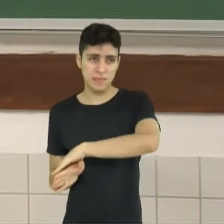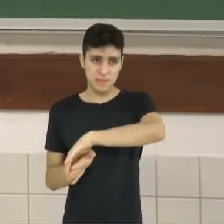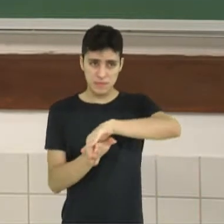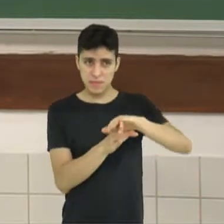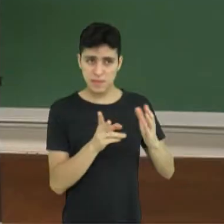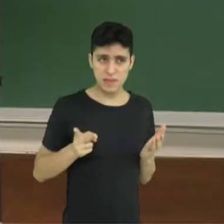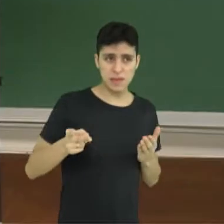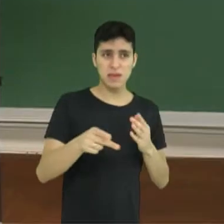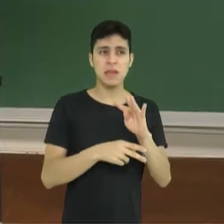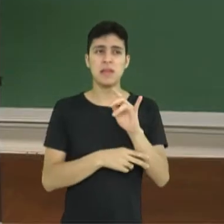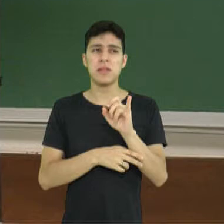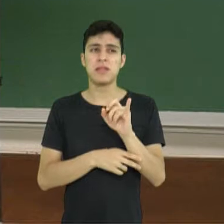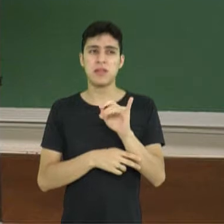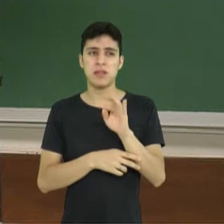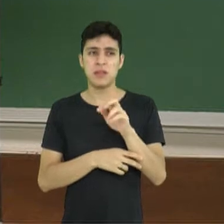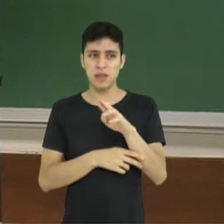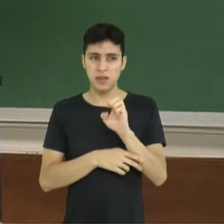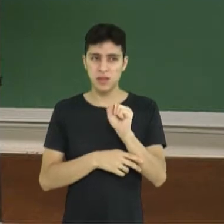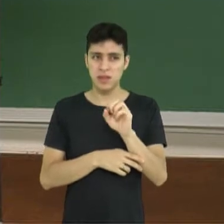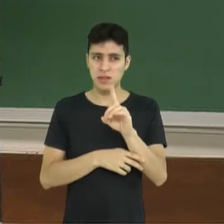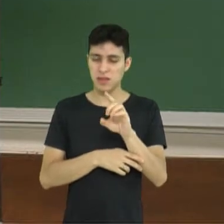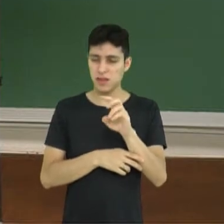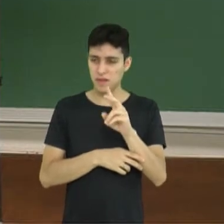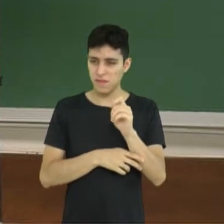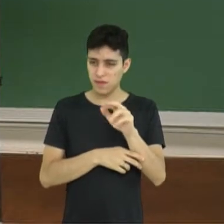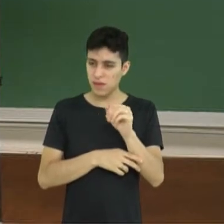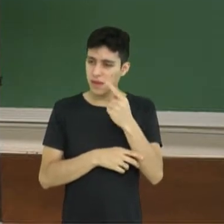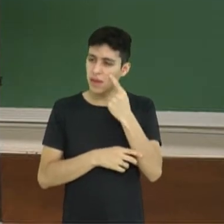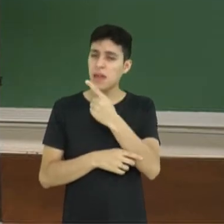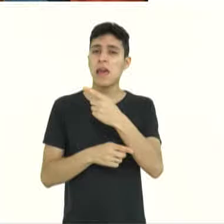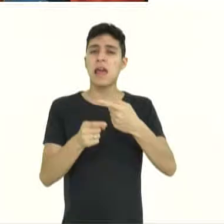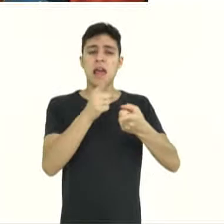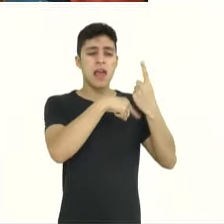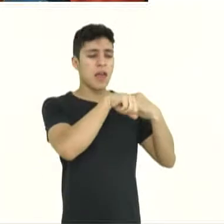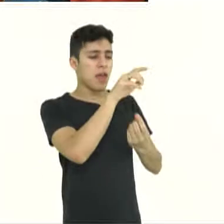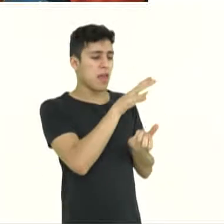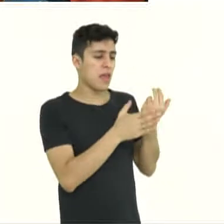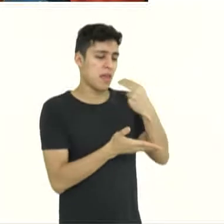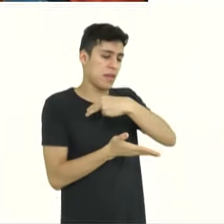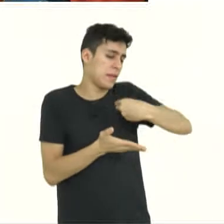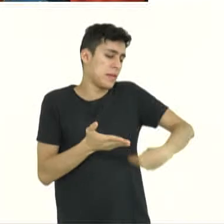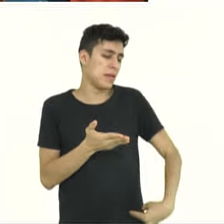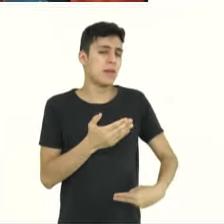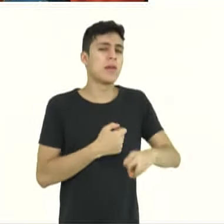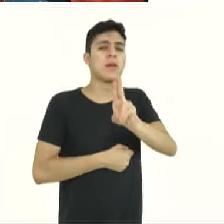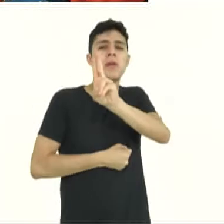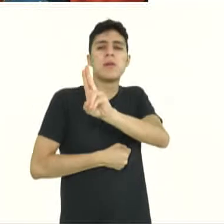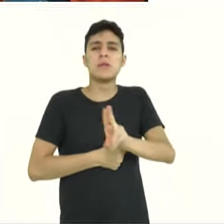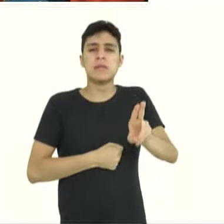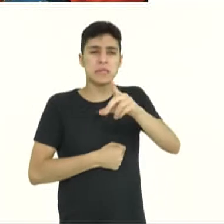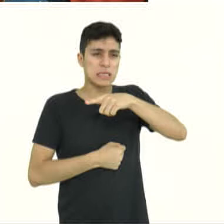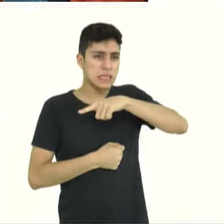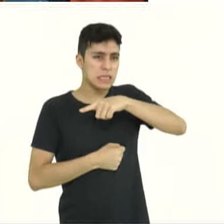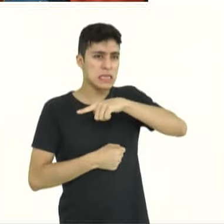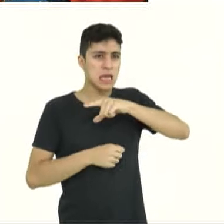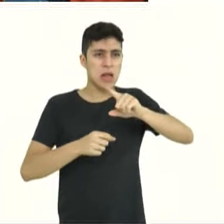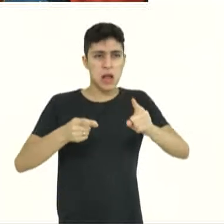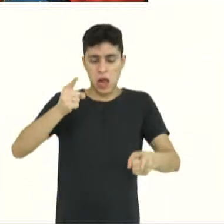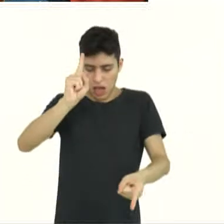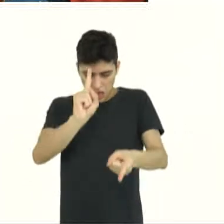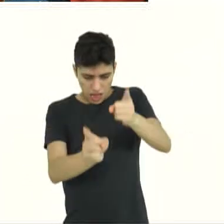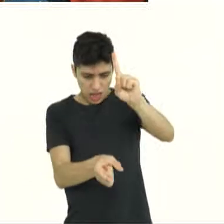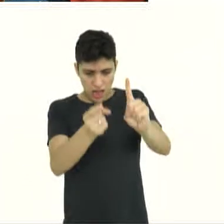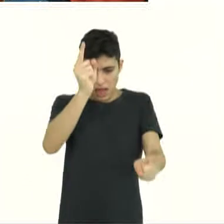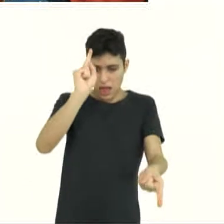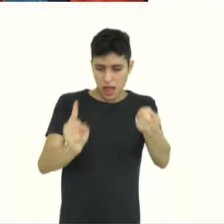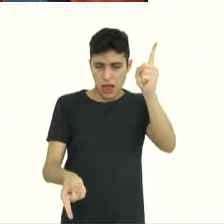Prosseguindo, a títeres de vara, que é a variação da origem chinesa, com a utilização de grande número de varas em cada boneco para